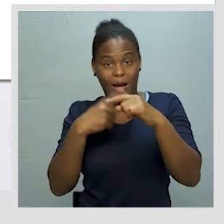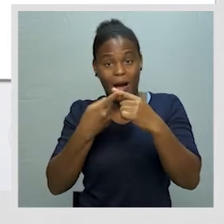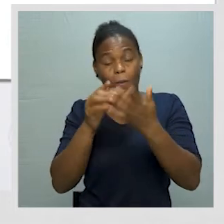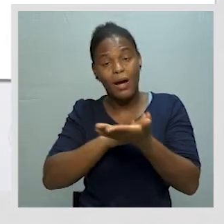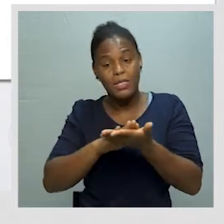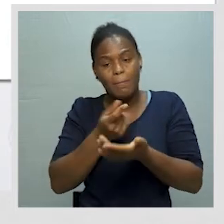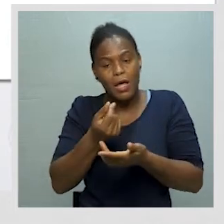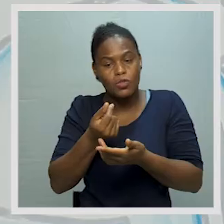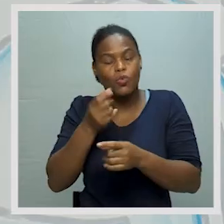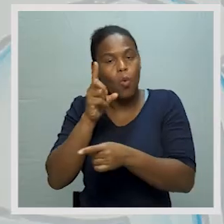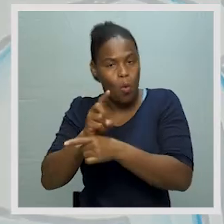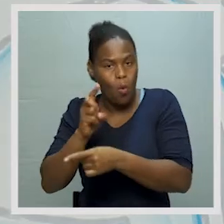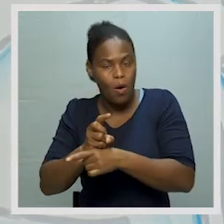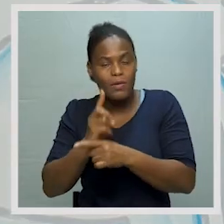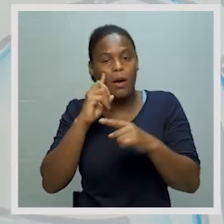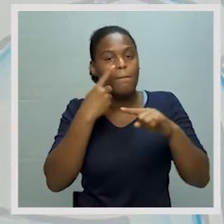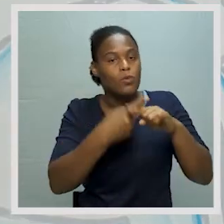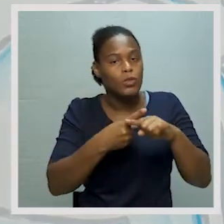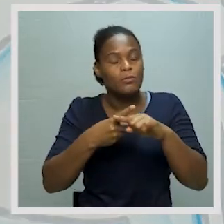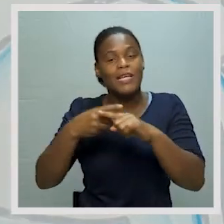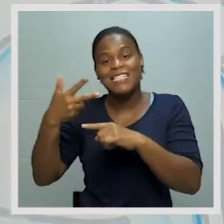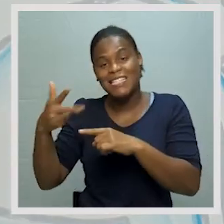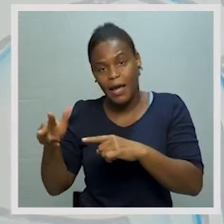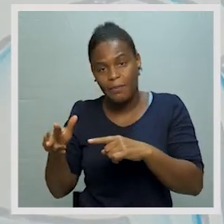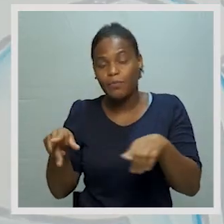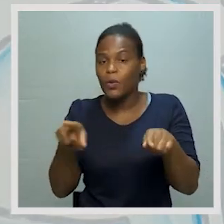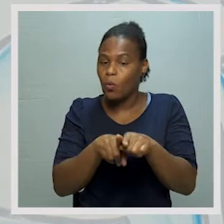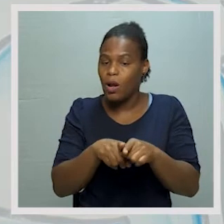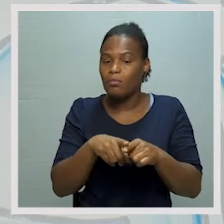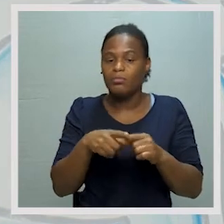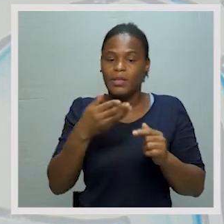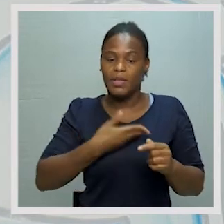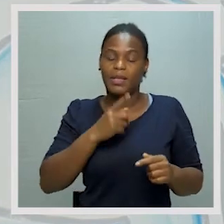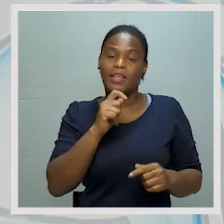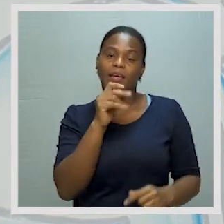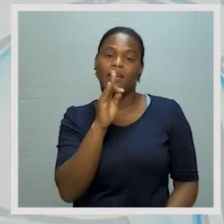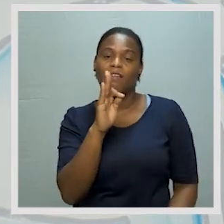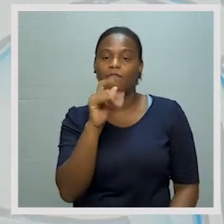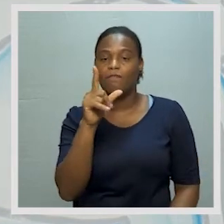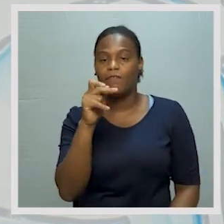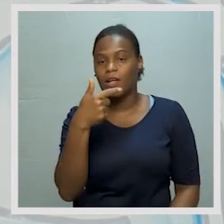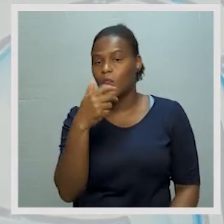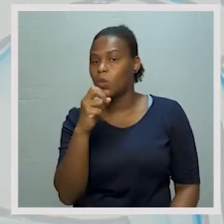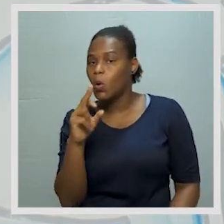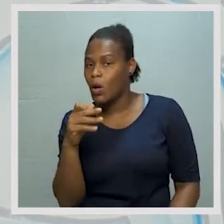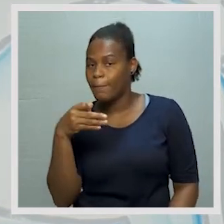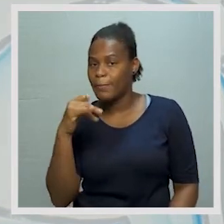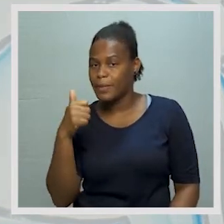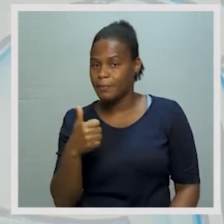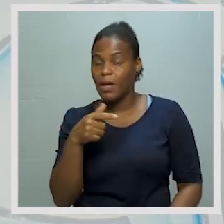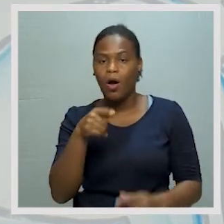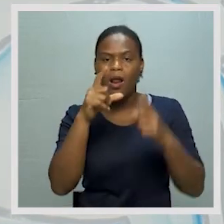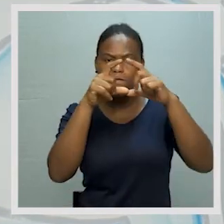que é preços constantes. E vamos multiplicar por 100, encontramos o deflator do PIB. Com esta fórmula, nós